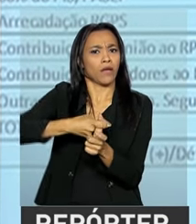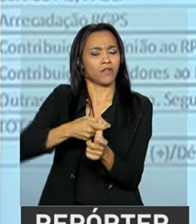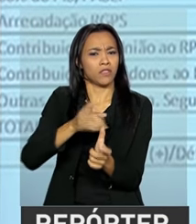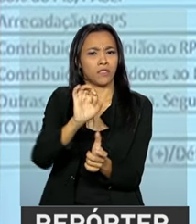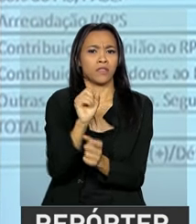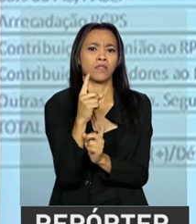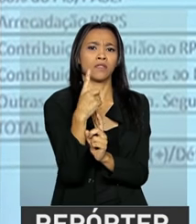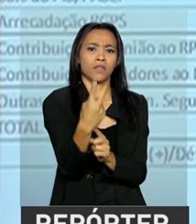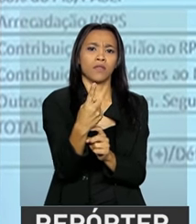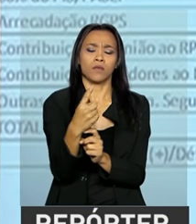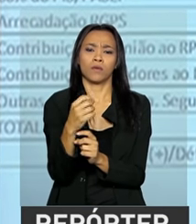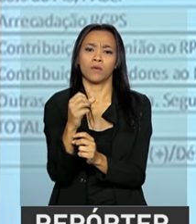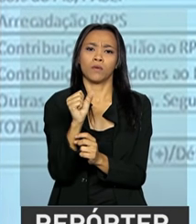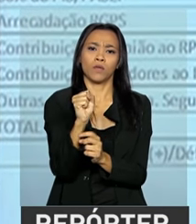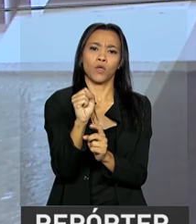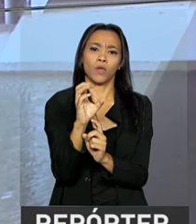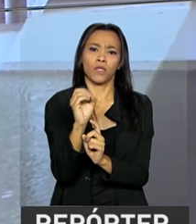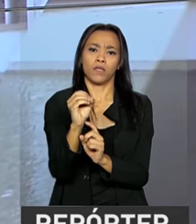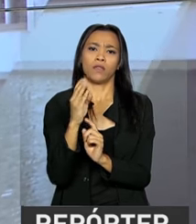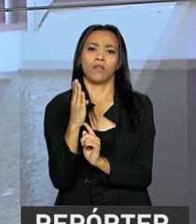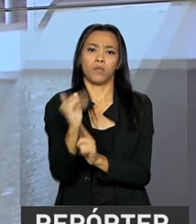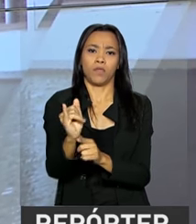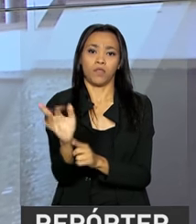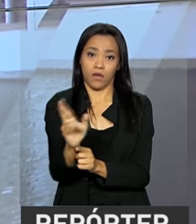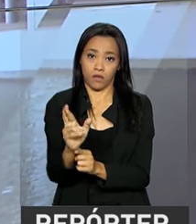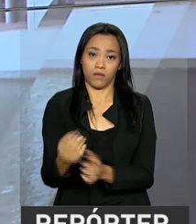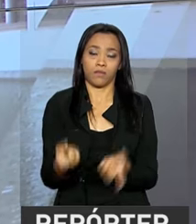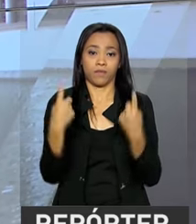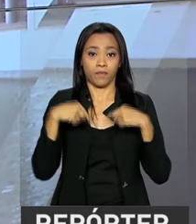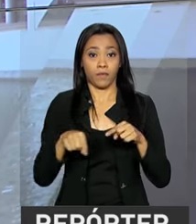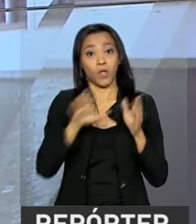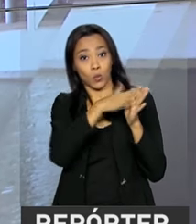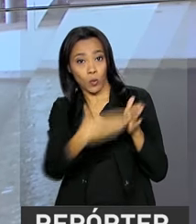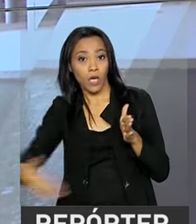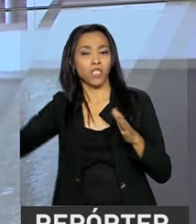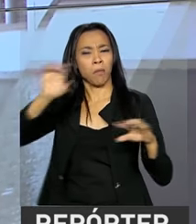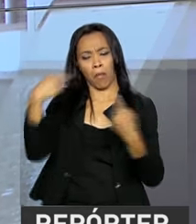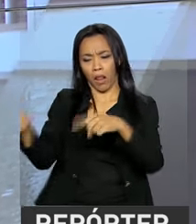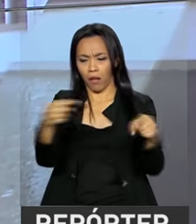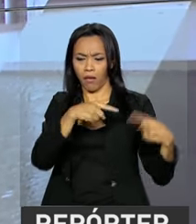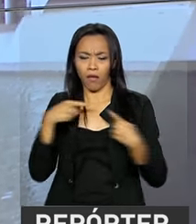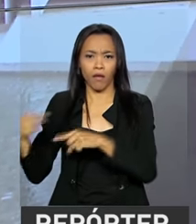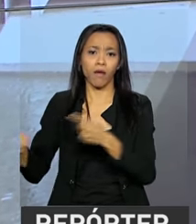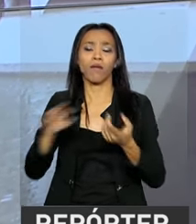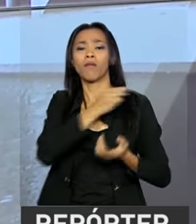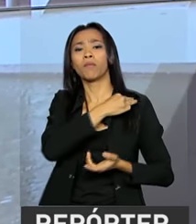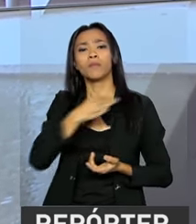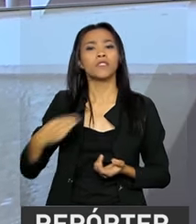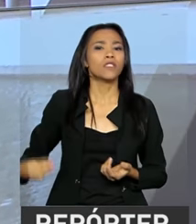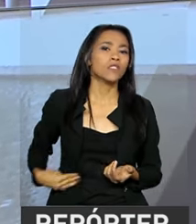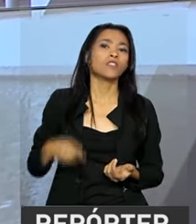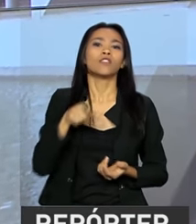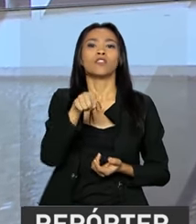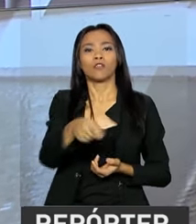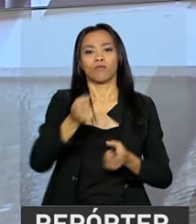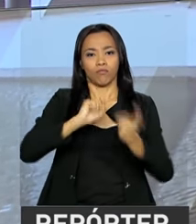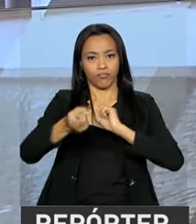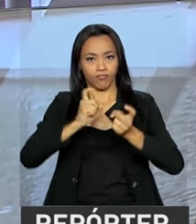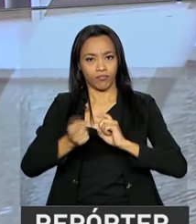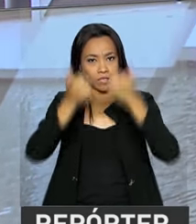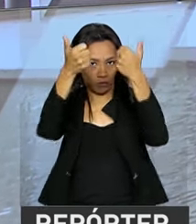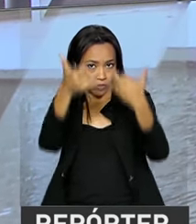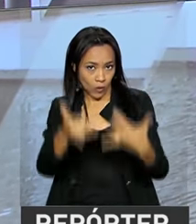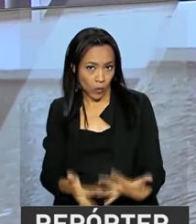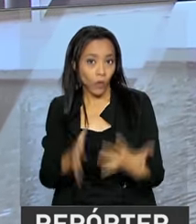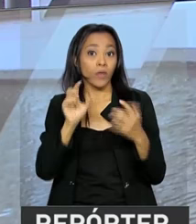bilhões de reais. Também durante o debate no Rio de Janeiro, o ministro do Planejamento, Diogo Oliveira, falou que o